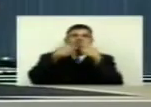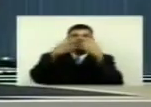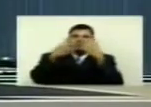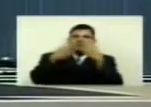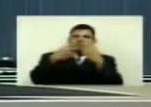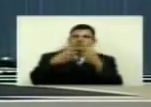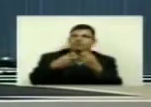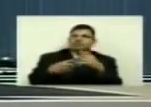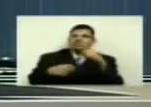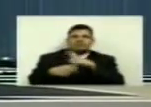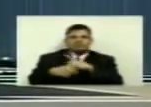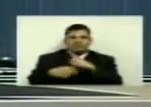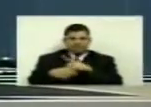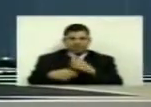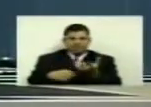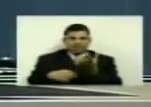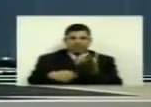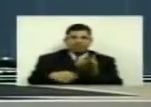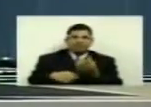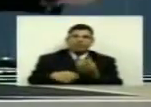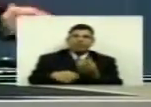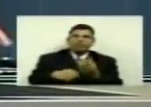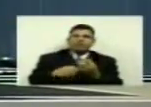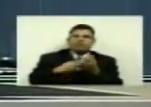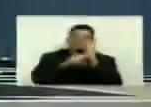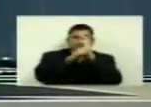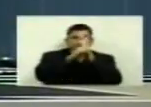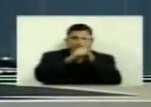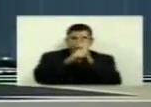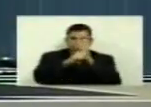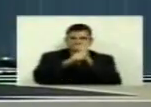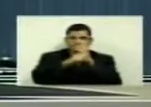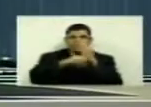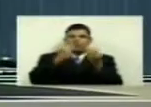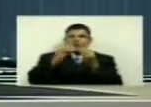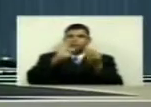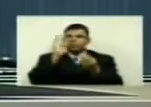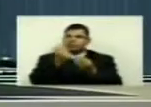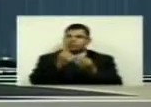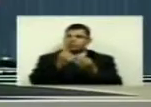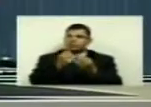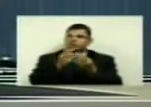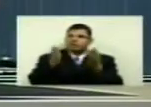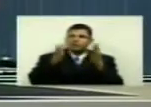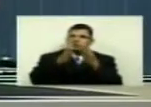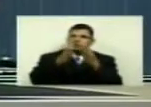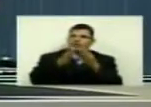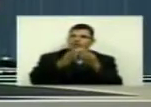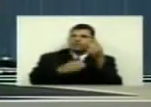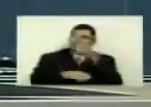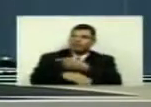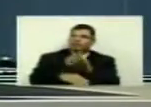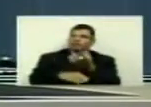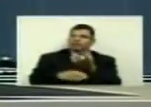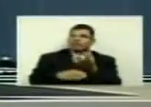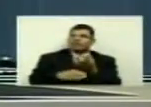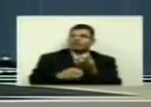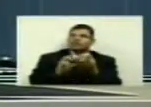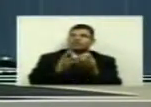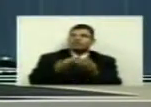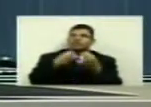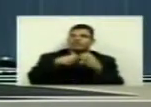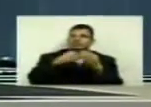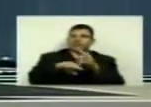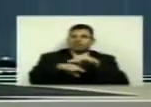voz exige que o poder legislativo como um todo custe um pouco menos a ela, para que